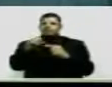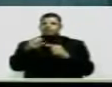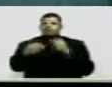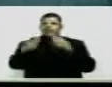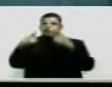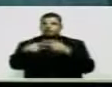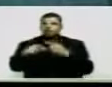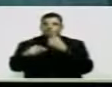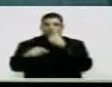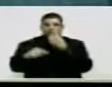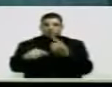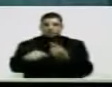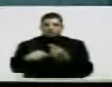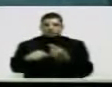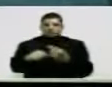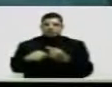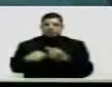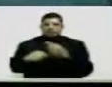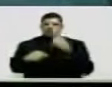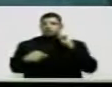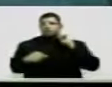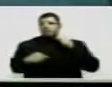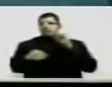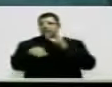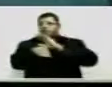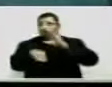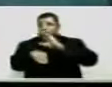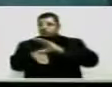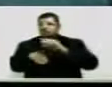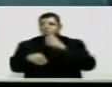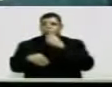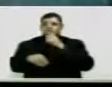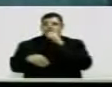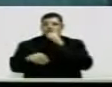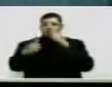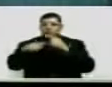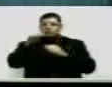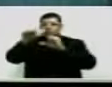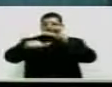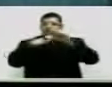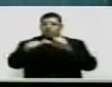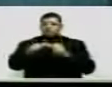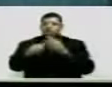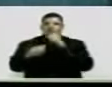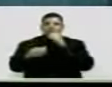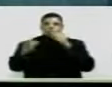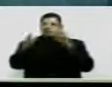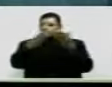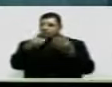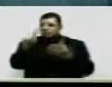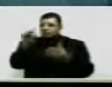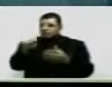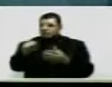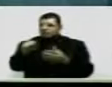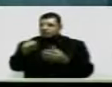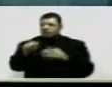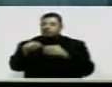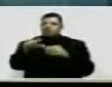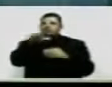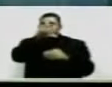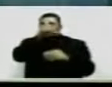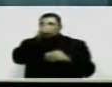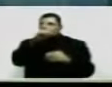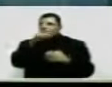Codajás, onde o lixão contamina um curso d'água, onde há criação de gado, onde há criação de aves